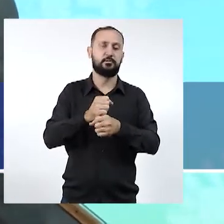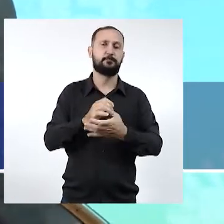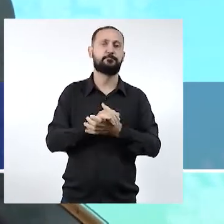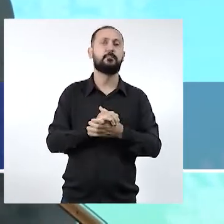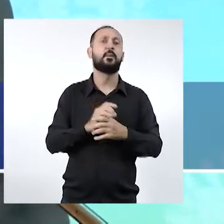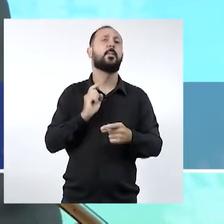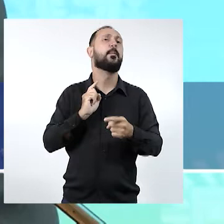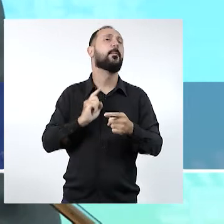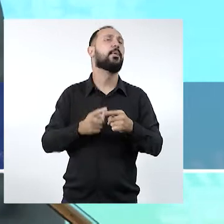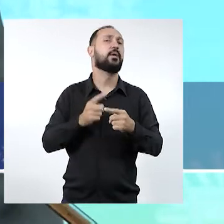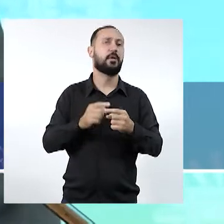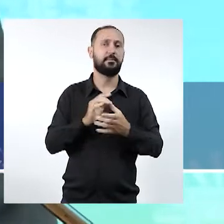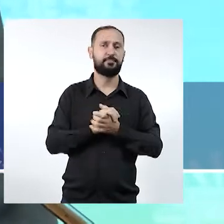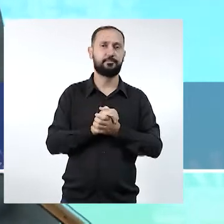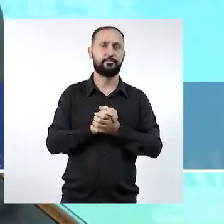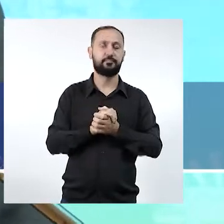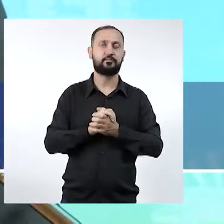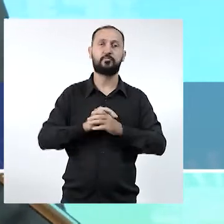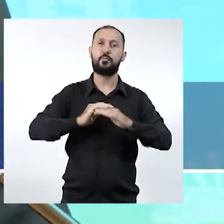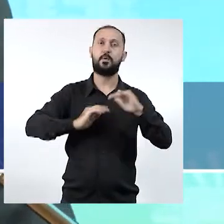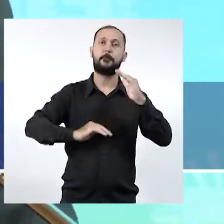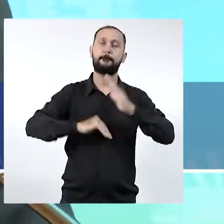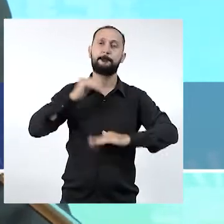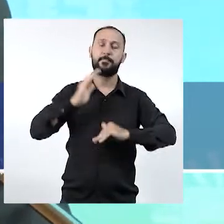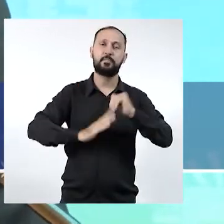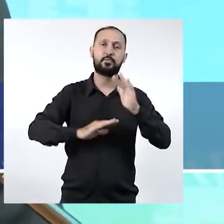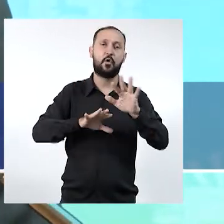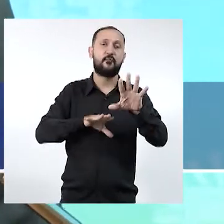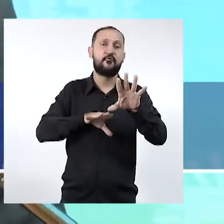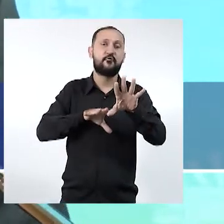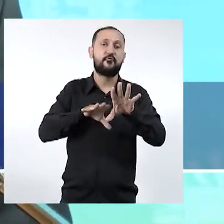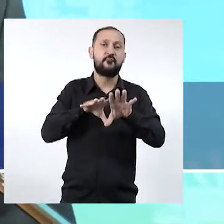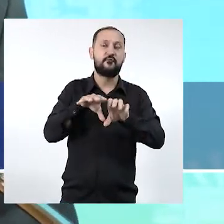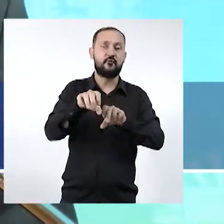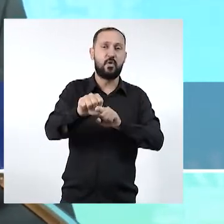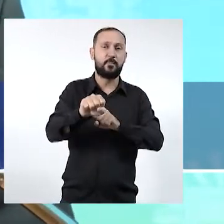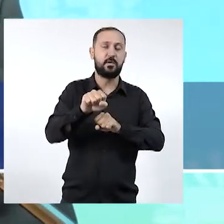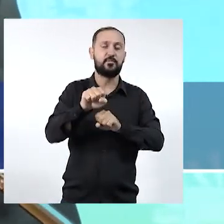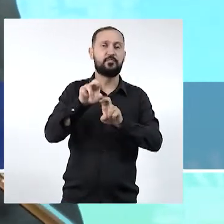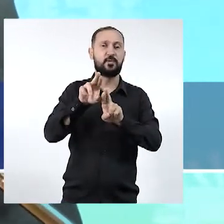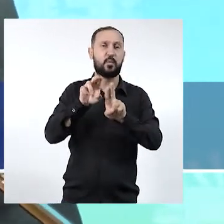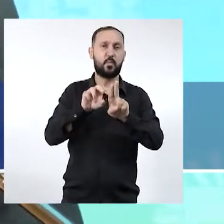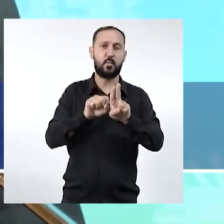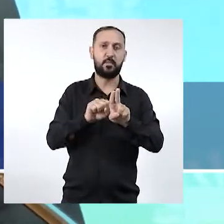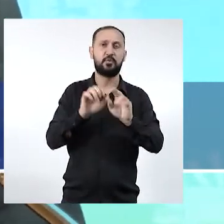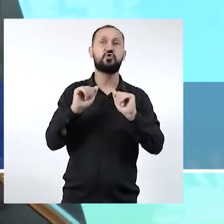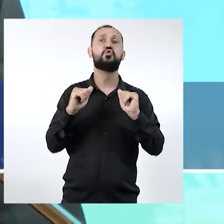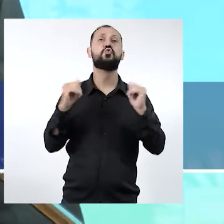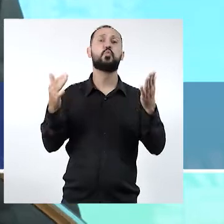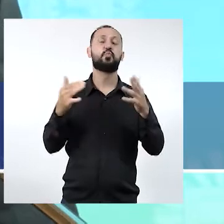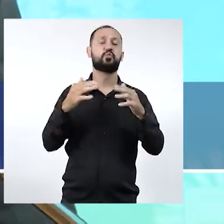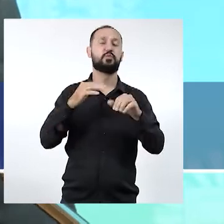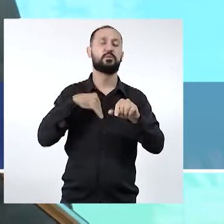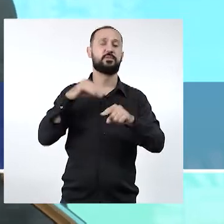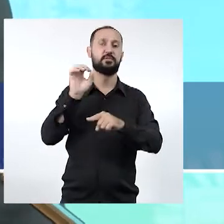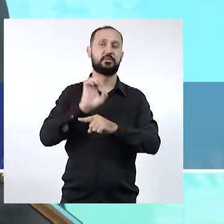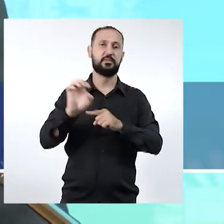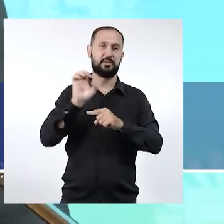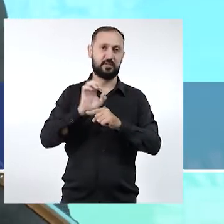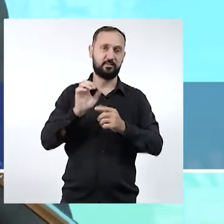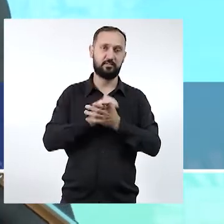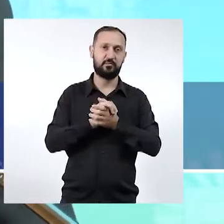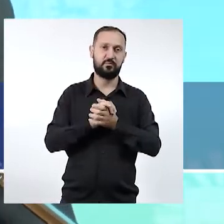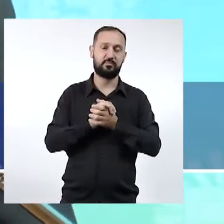10 anos. Por que isso? Porque a maioria dos profissionais que acabam se formando na UEMS, eles são oriundos de